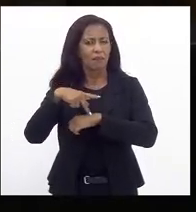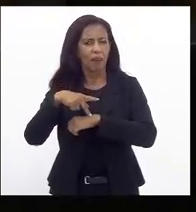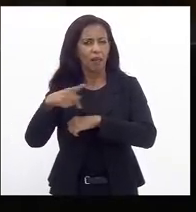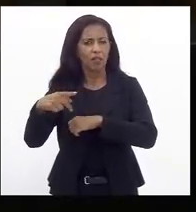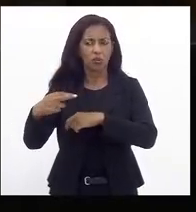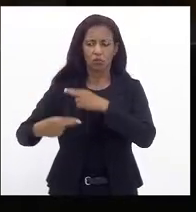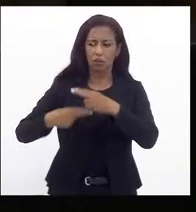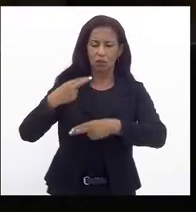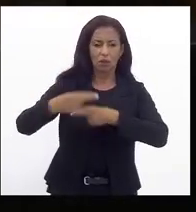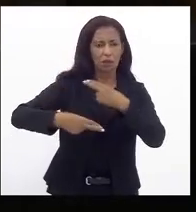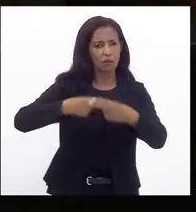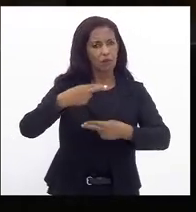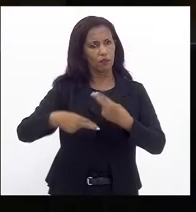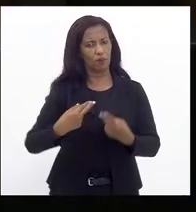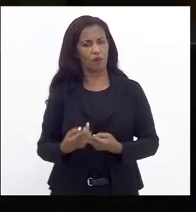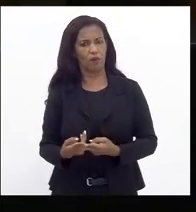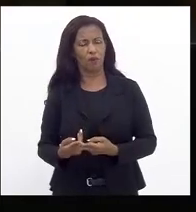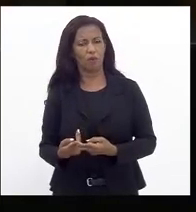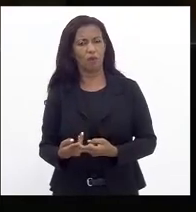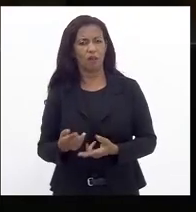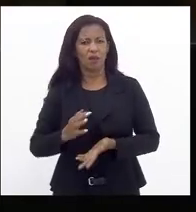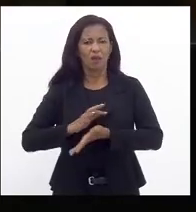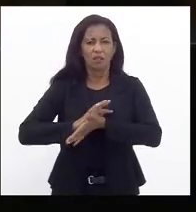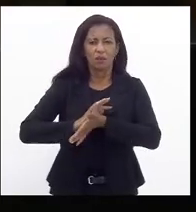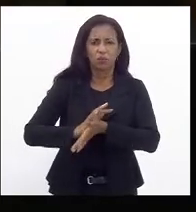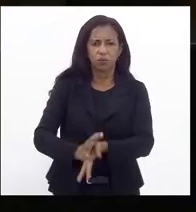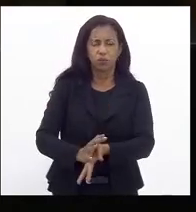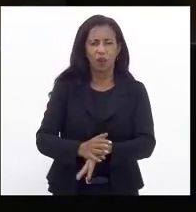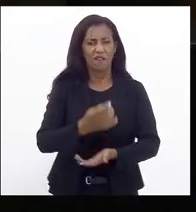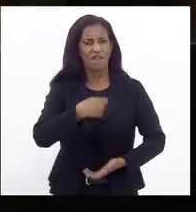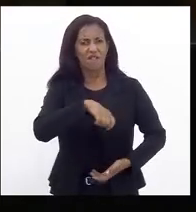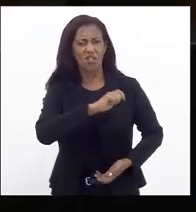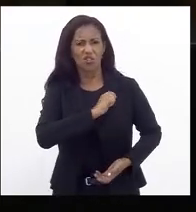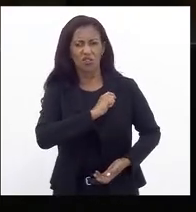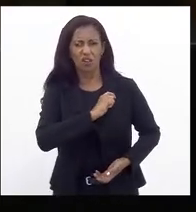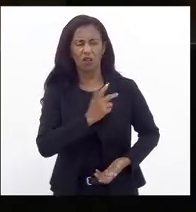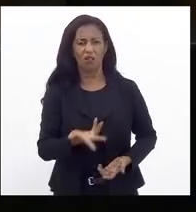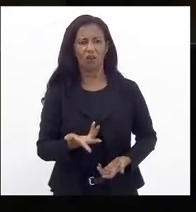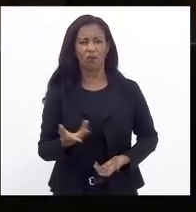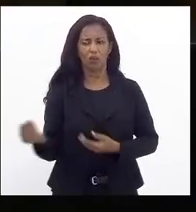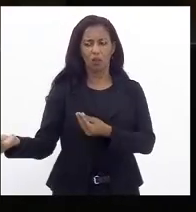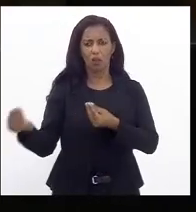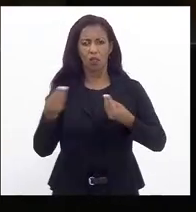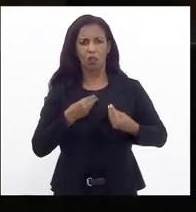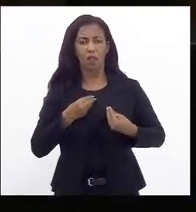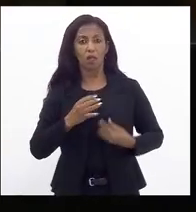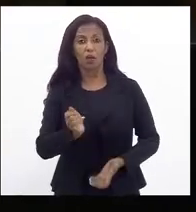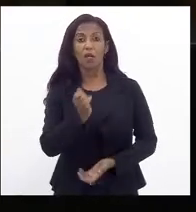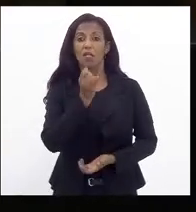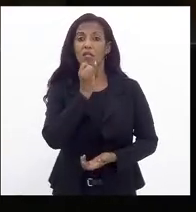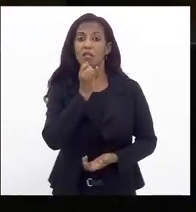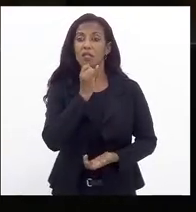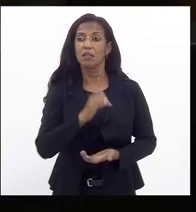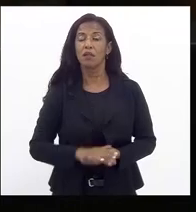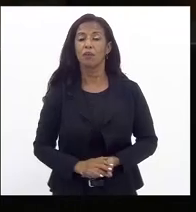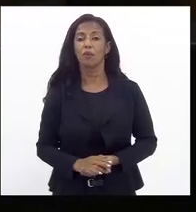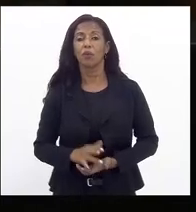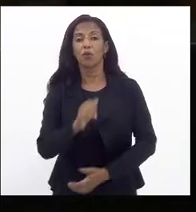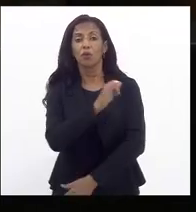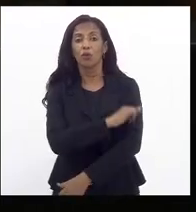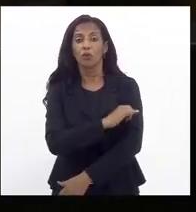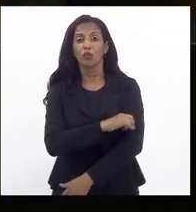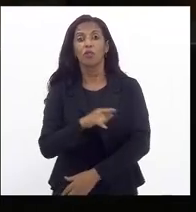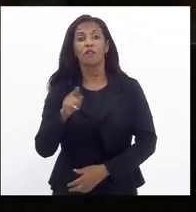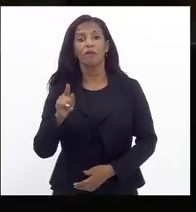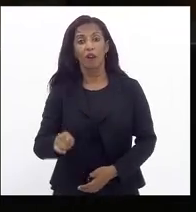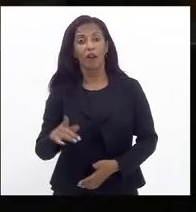com essa reforma F regime de recuperação fiscal que trouxe por exemplo e o Rio de